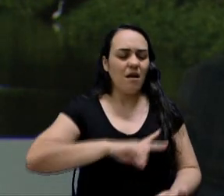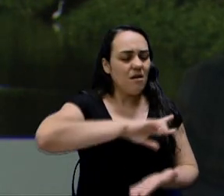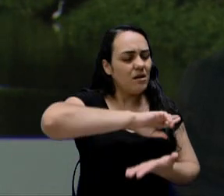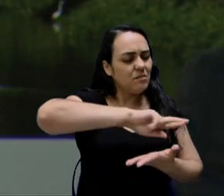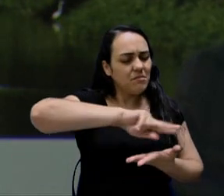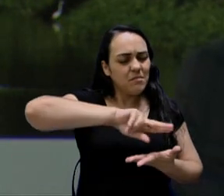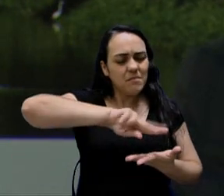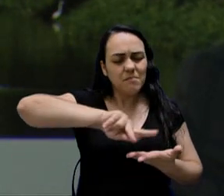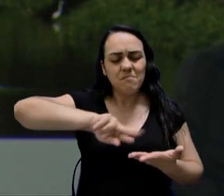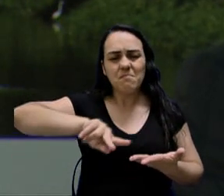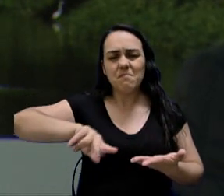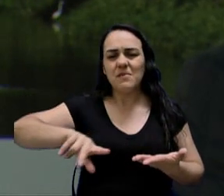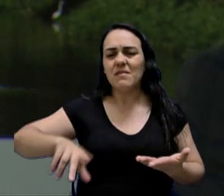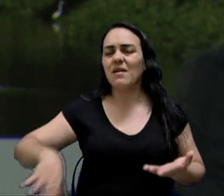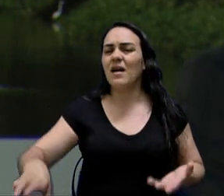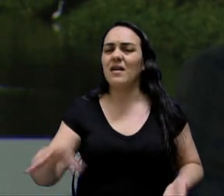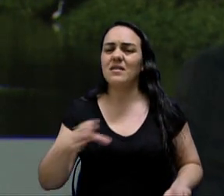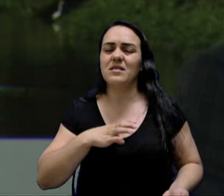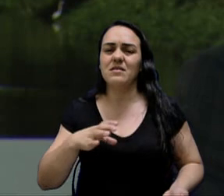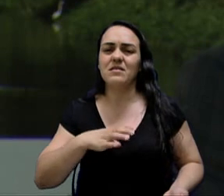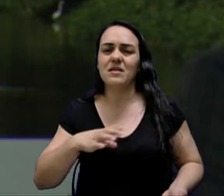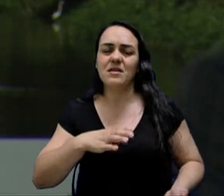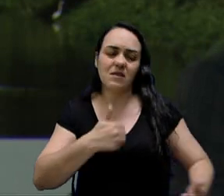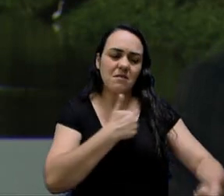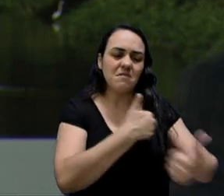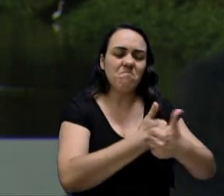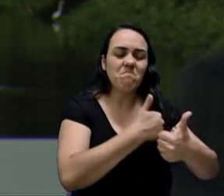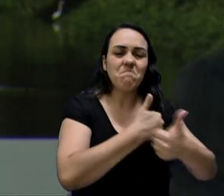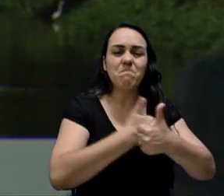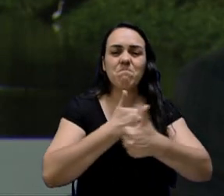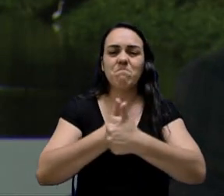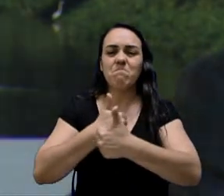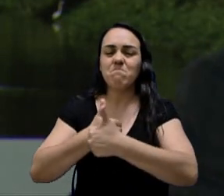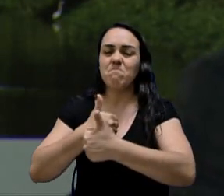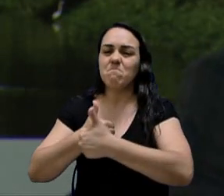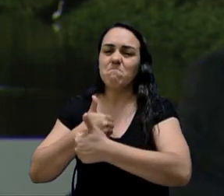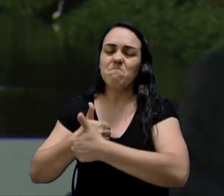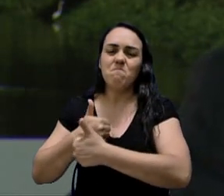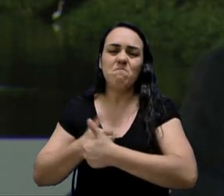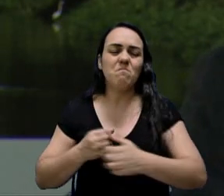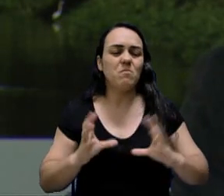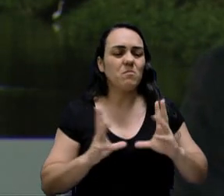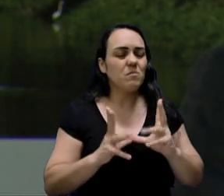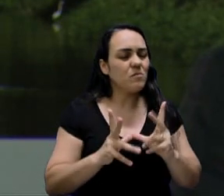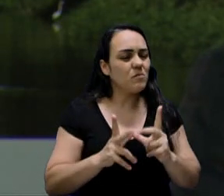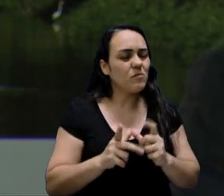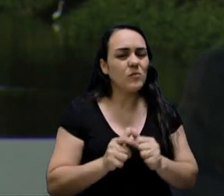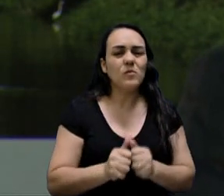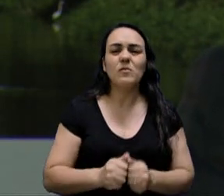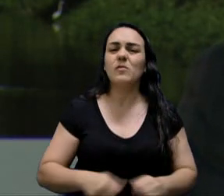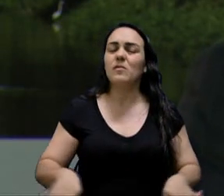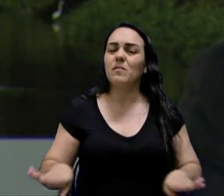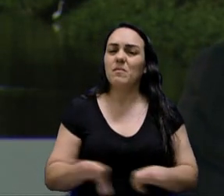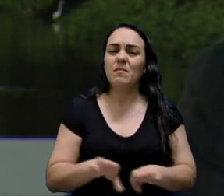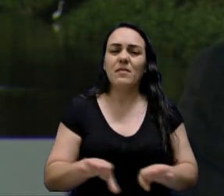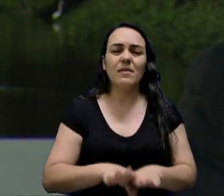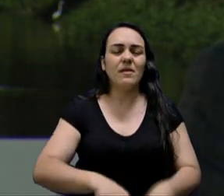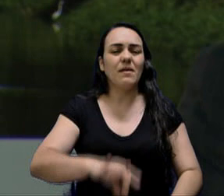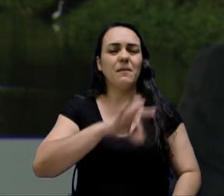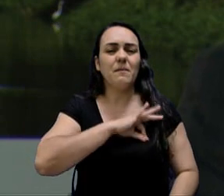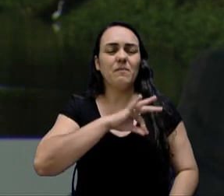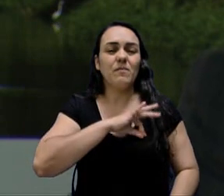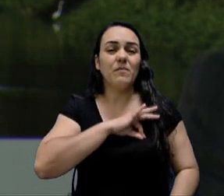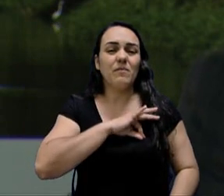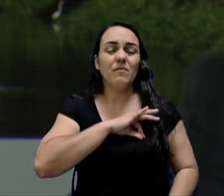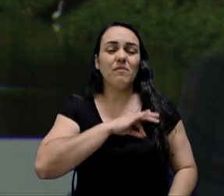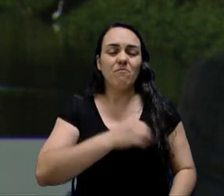Lourenço, Itapeva, Dr. Aulo, Itapetininga, Dra. Madelene, e também faz parte